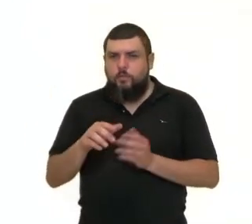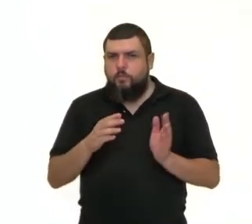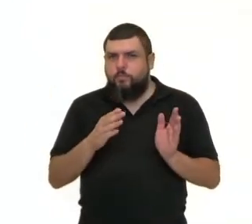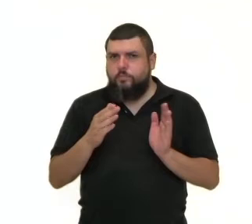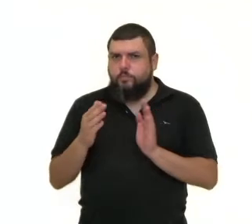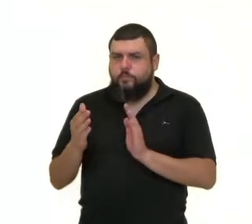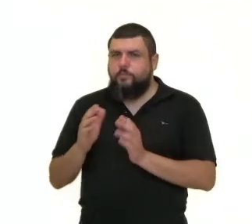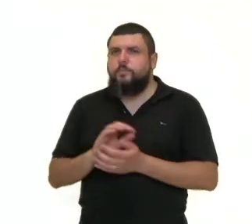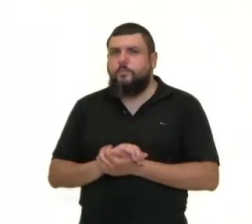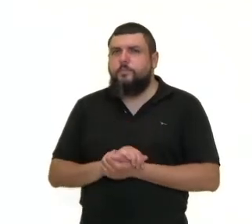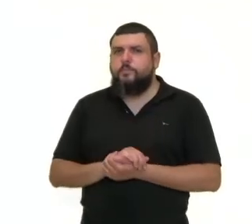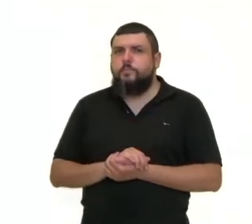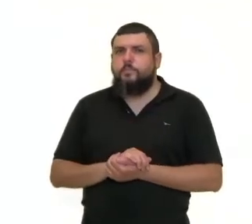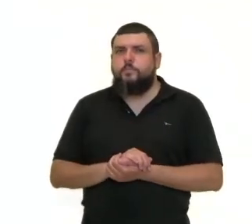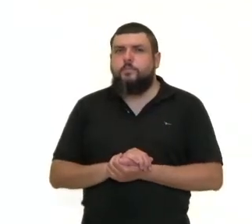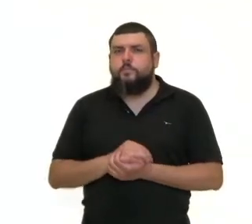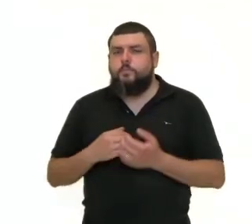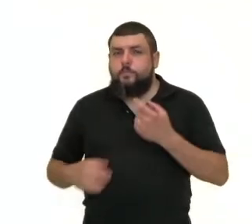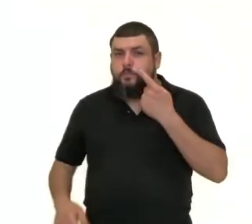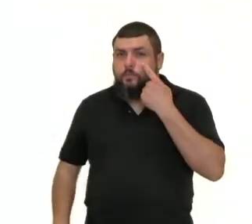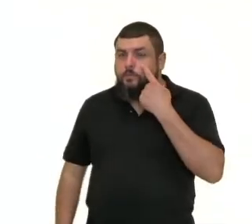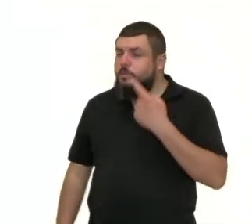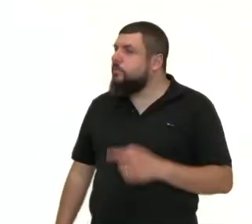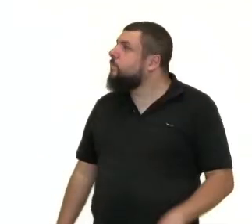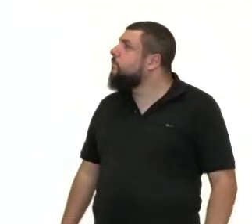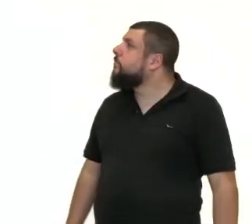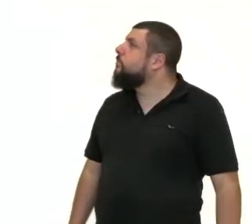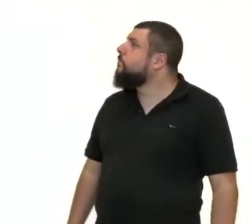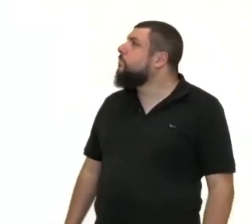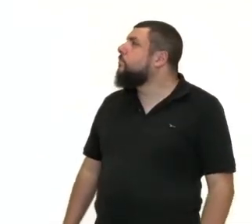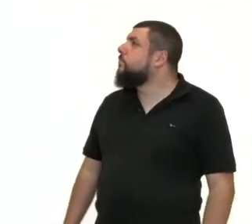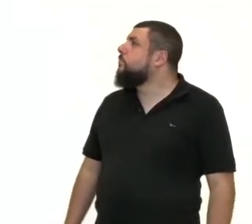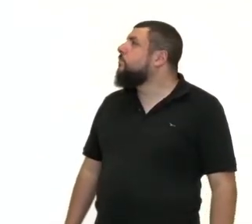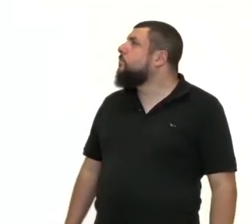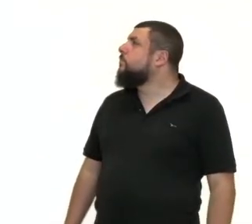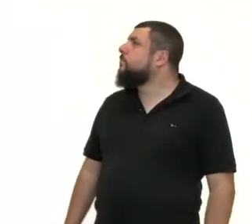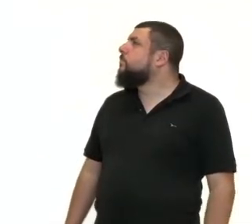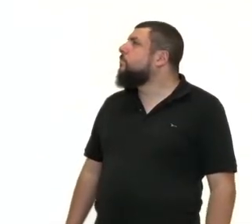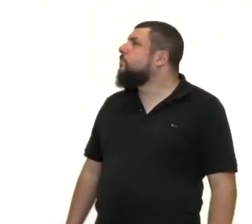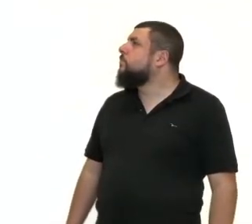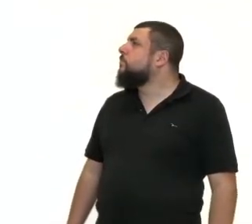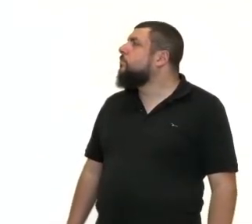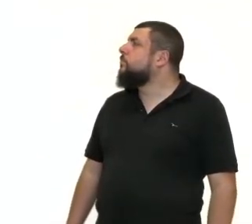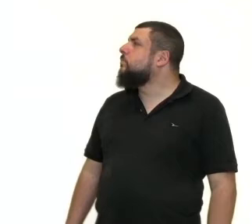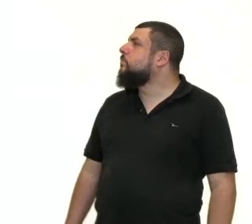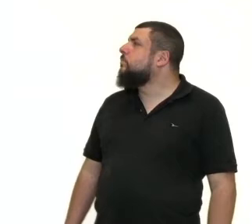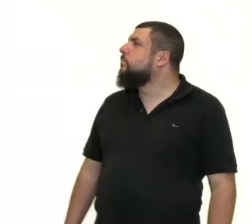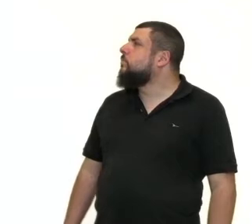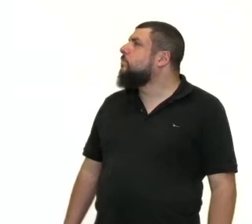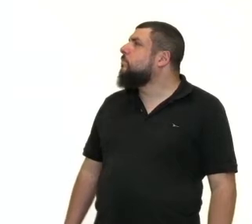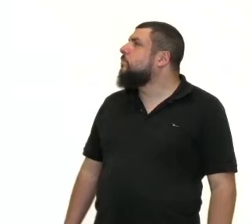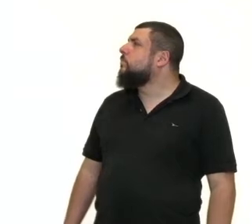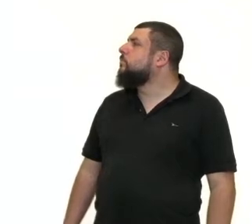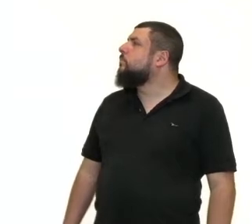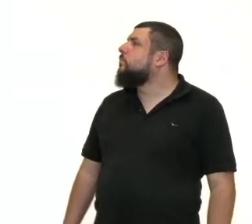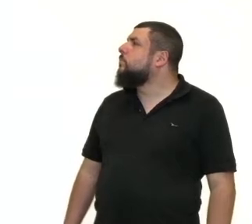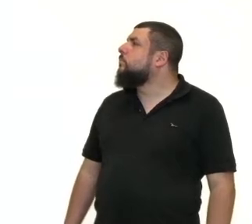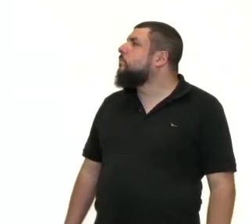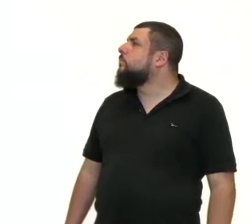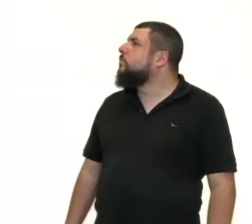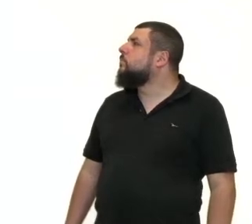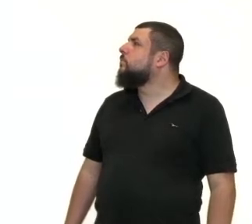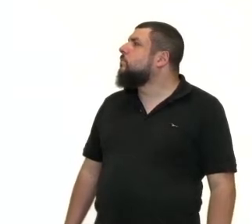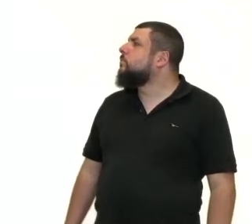às orações. Quais são elas? Pois, depois do verbo, portanto, logo,